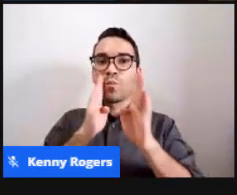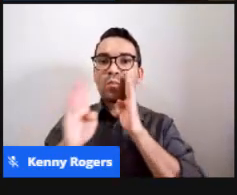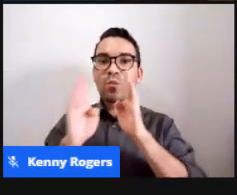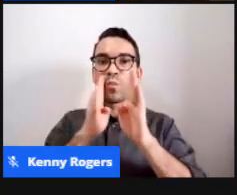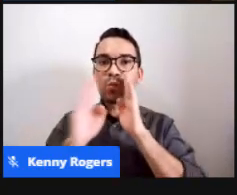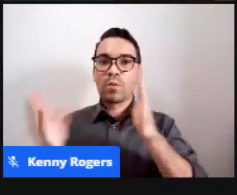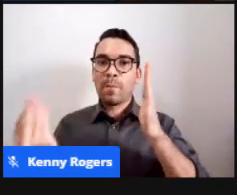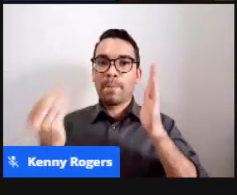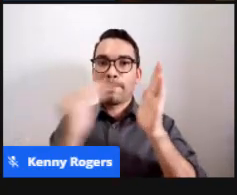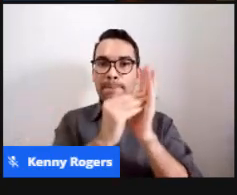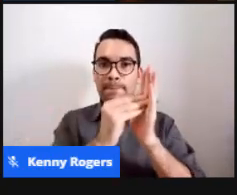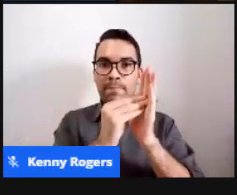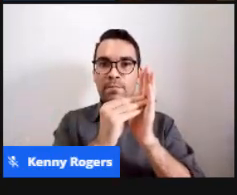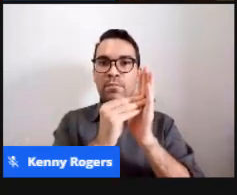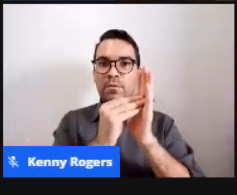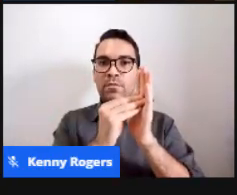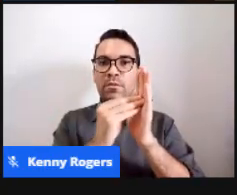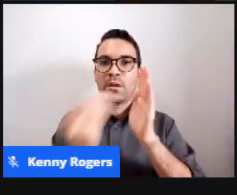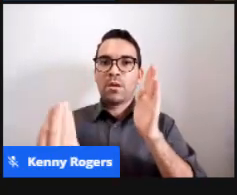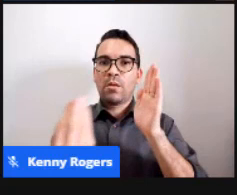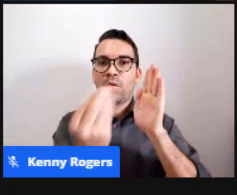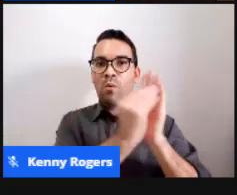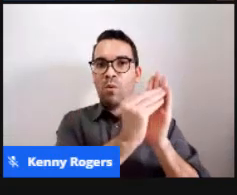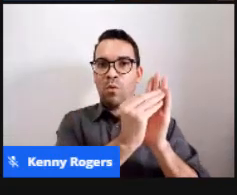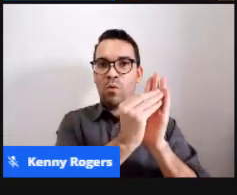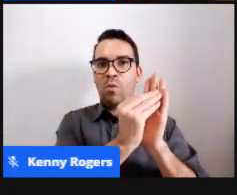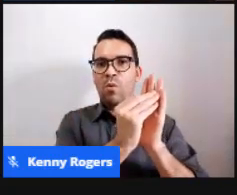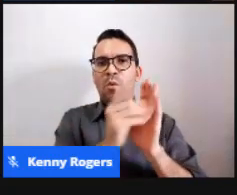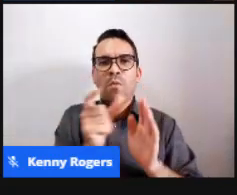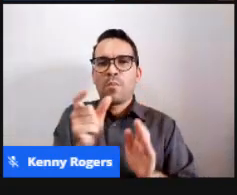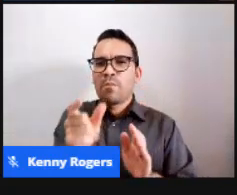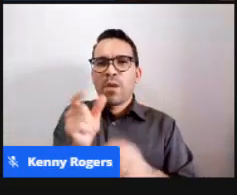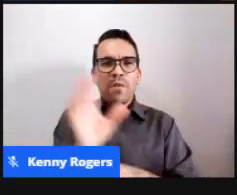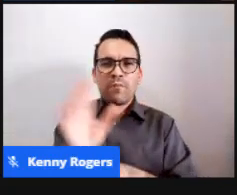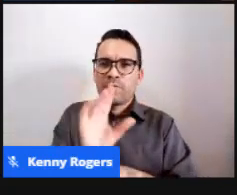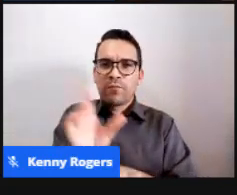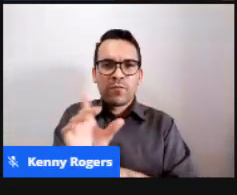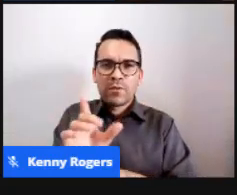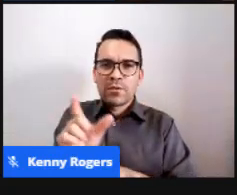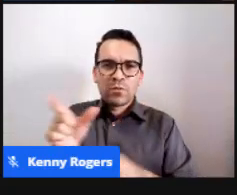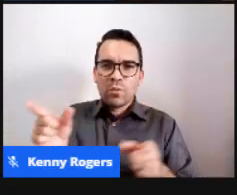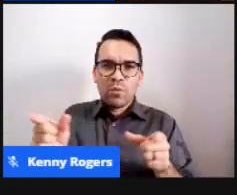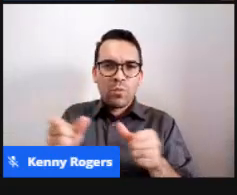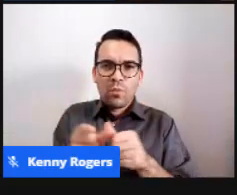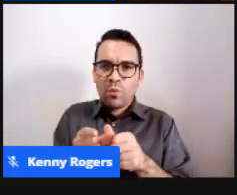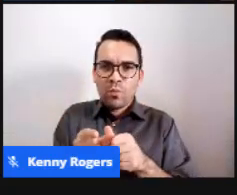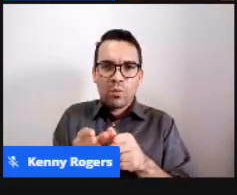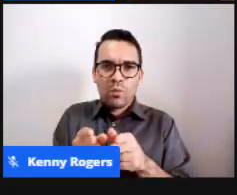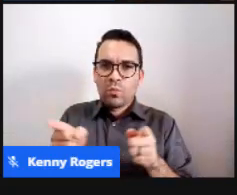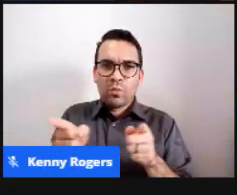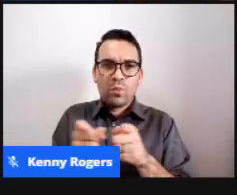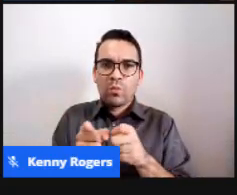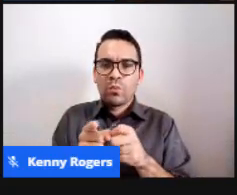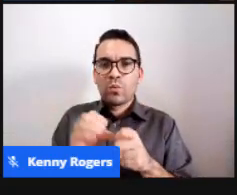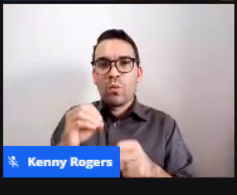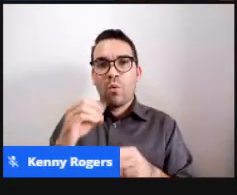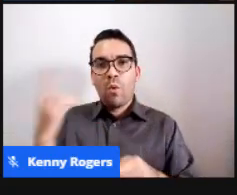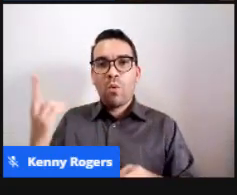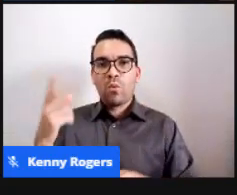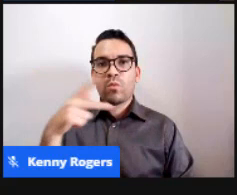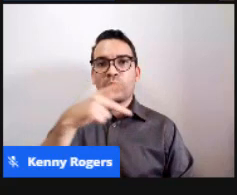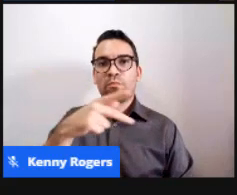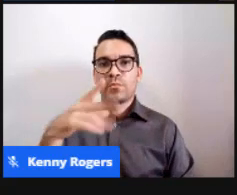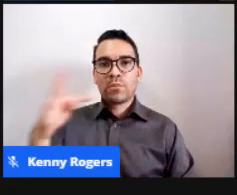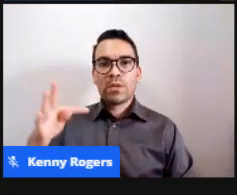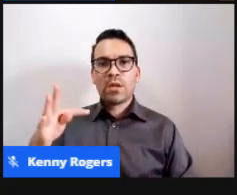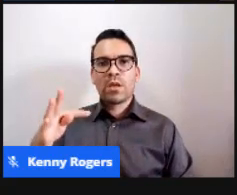lá um pequeno podcast, um videozinho, um PowerPoint, você viu quantos tiveram acesso?